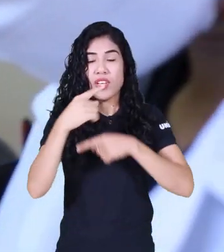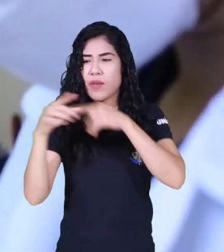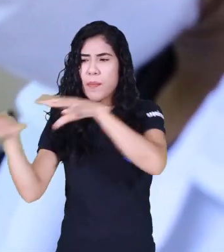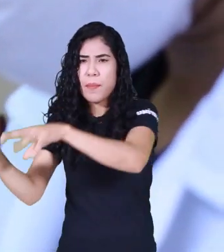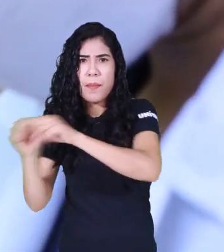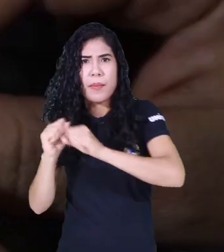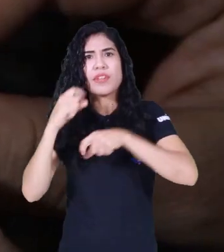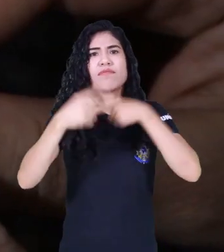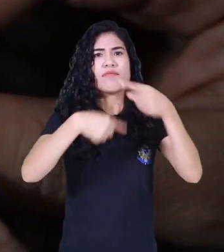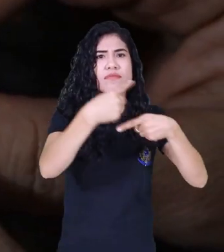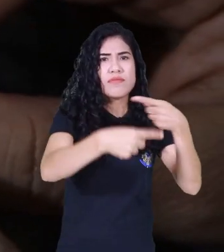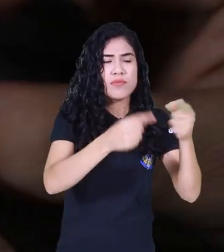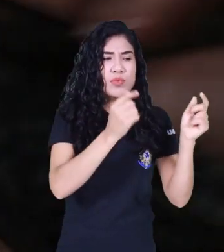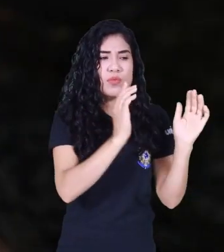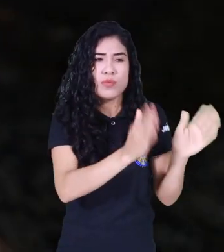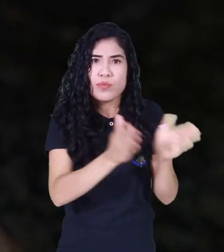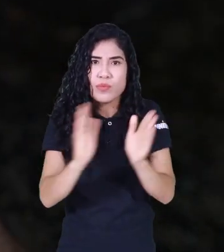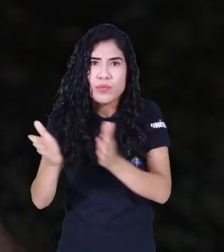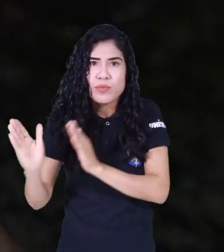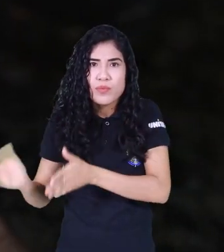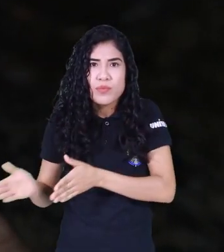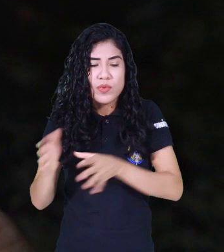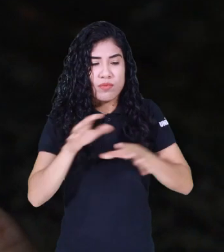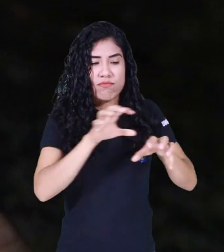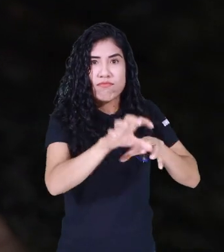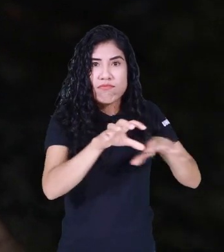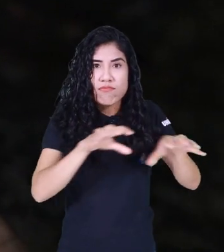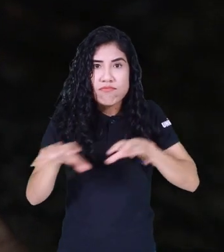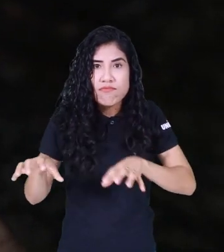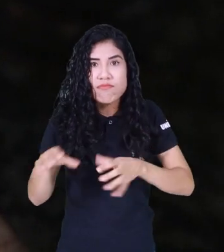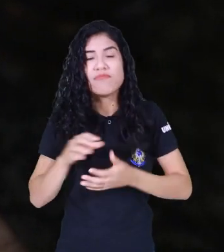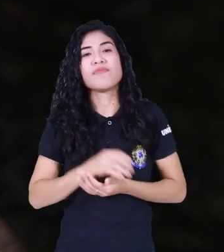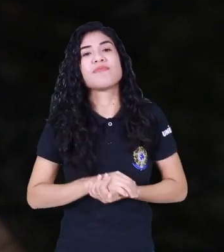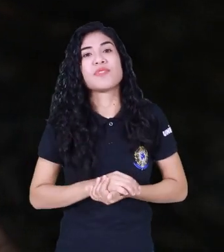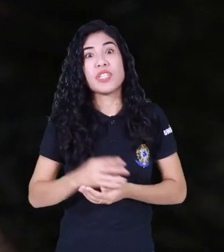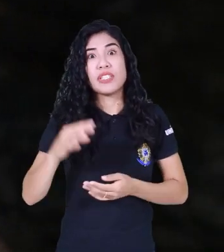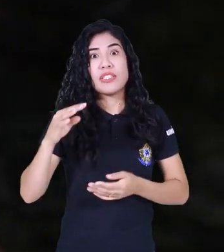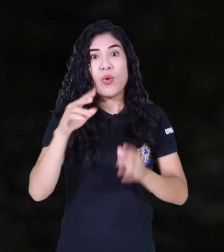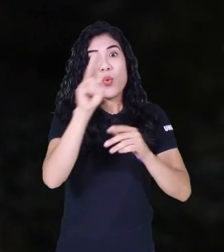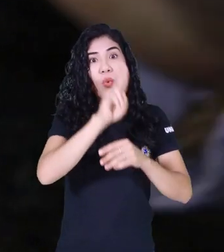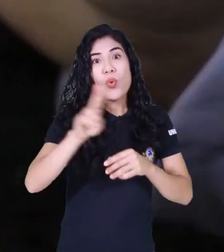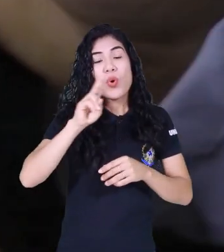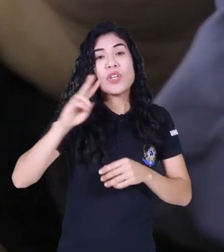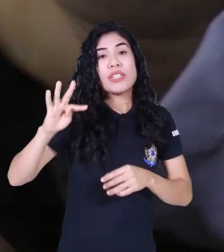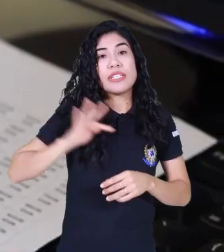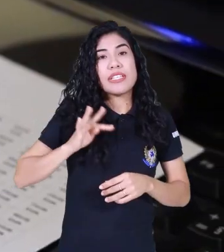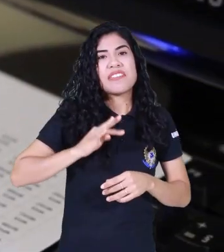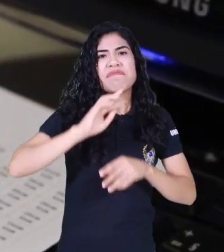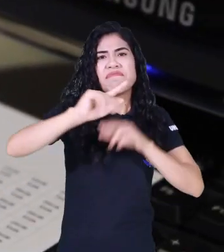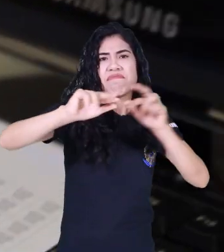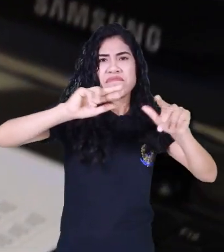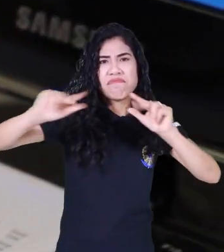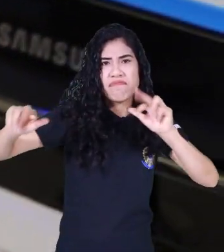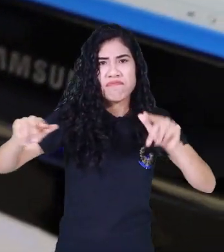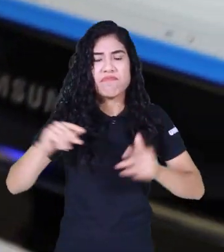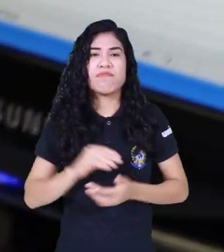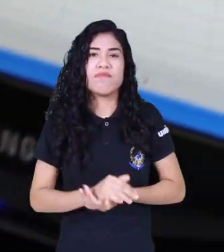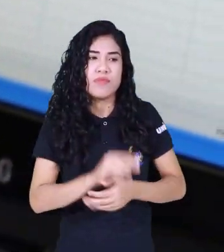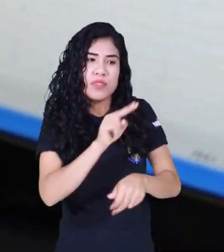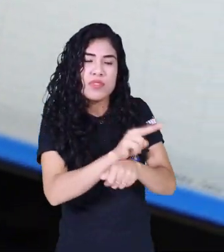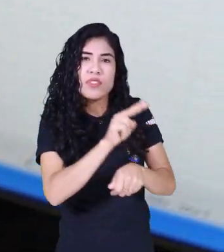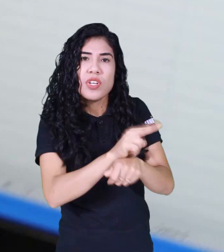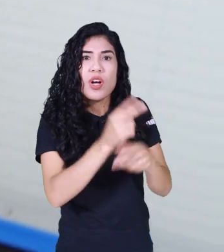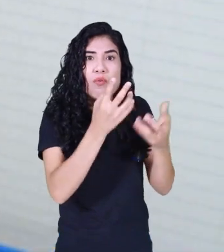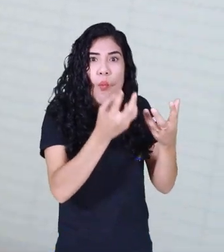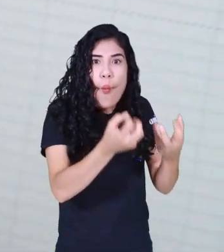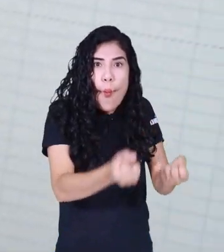o material passa pelo processo de montagem, utilizando técnicas diferentes para cada tipo de inseto. Geralmente são conservados em via seca, montados